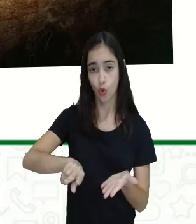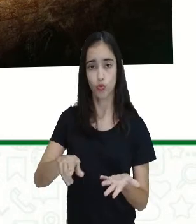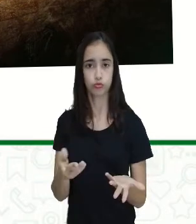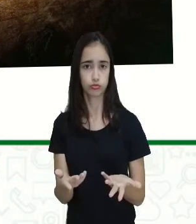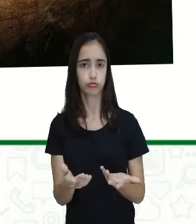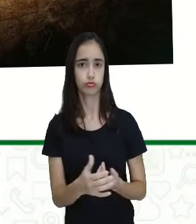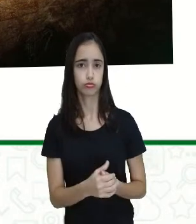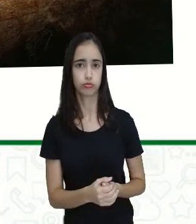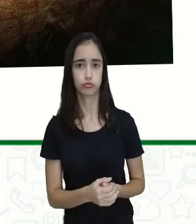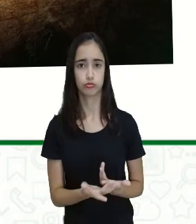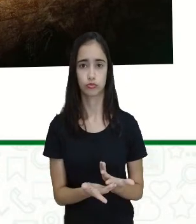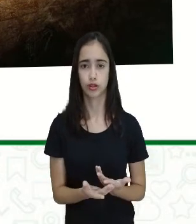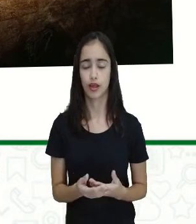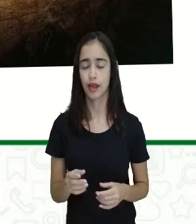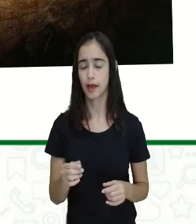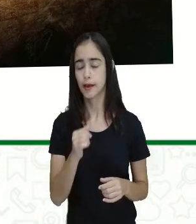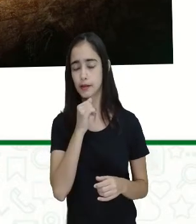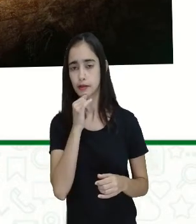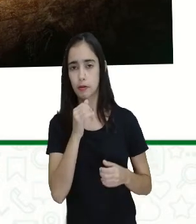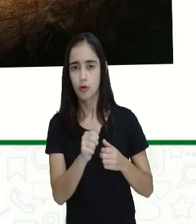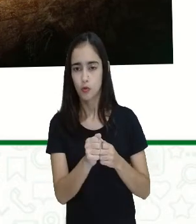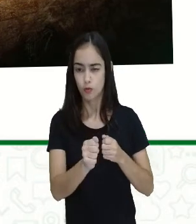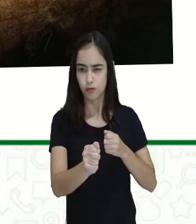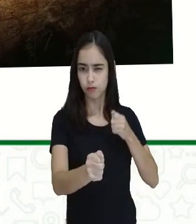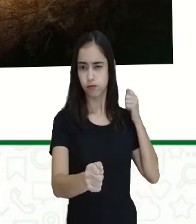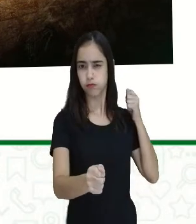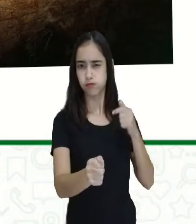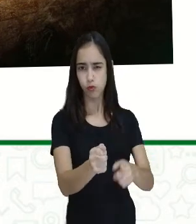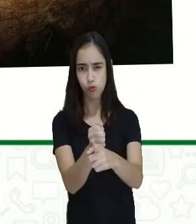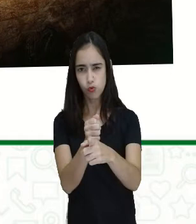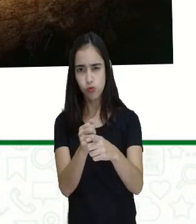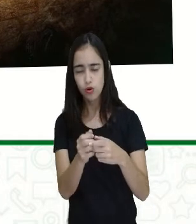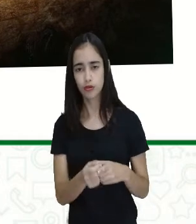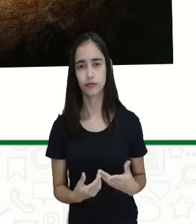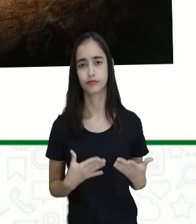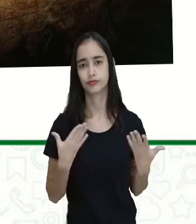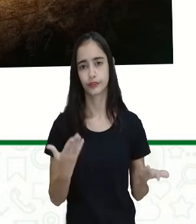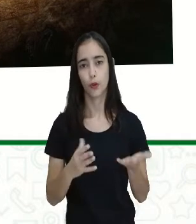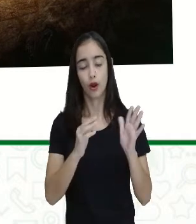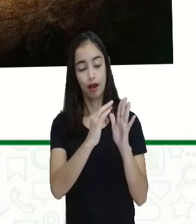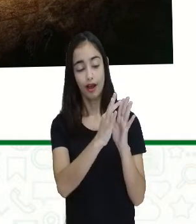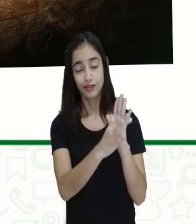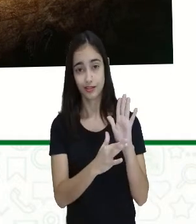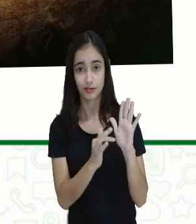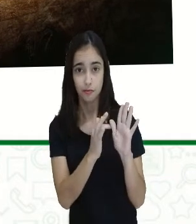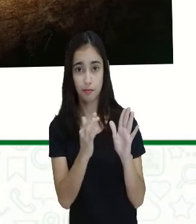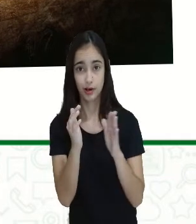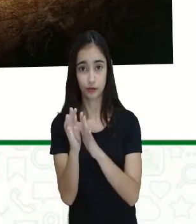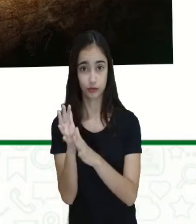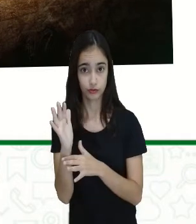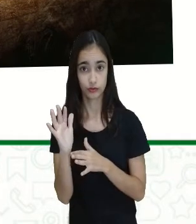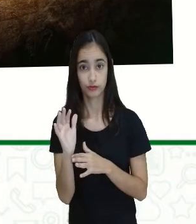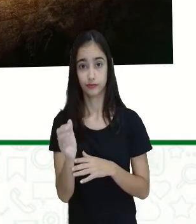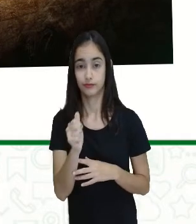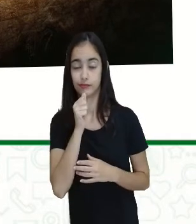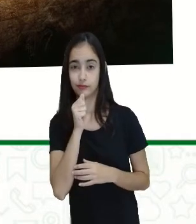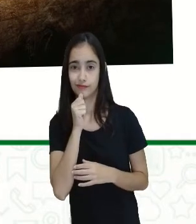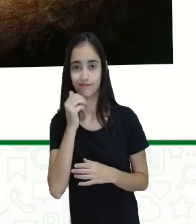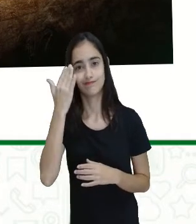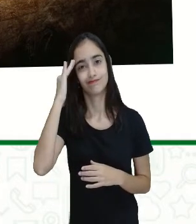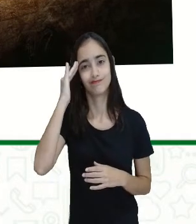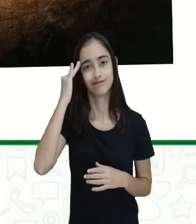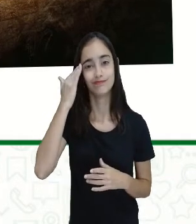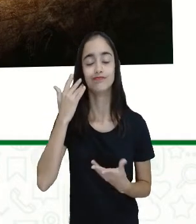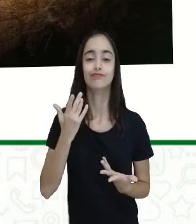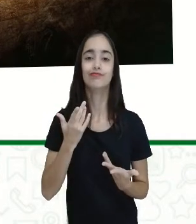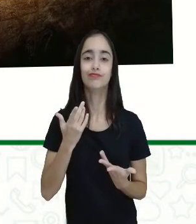de produzir armas, de produzir a própria pintura, às mãos. Ele ainda não entendia que essa capacidade estava